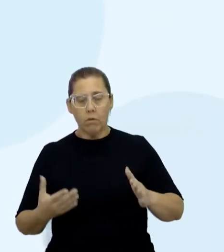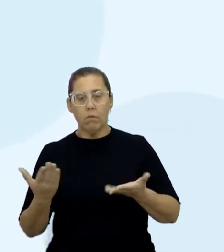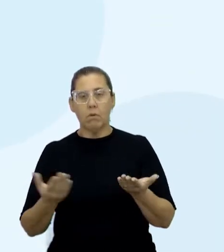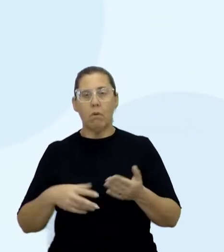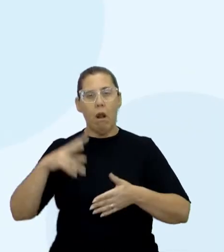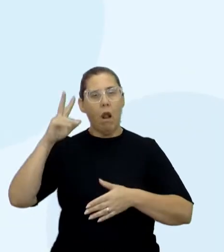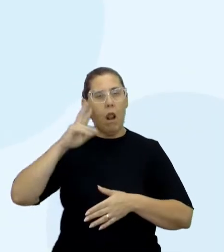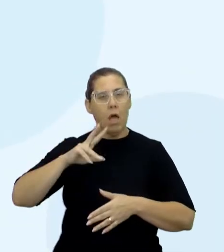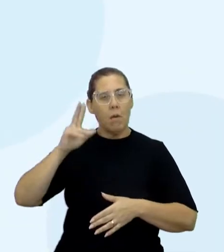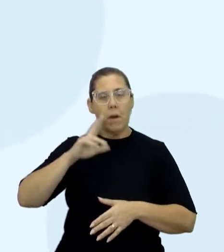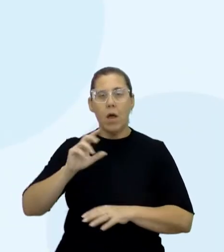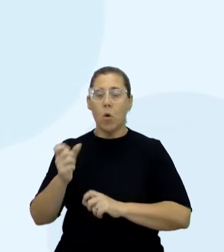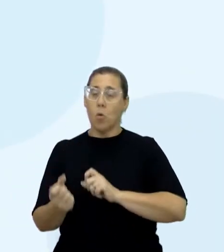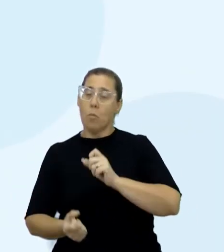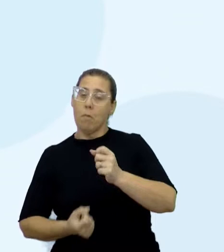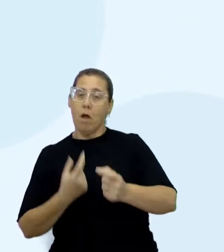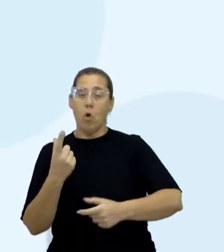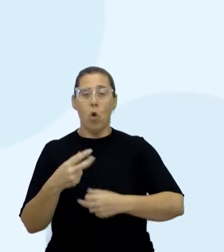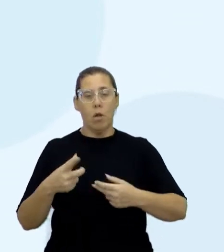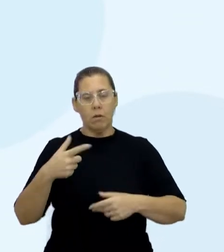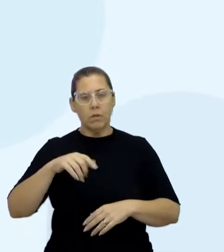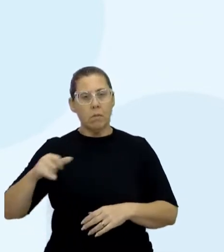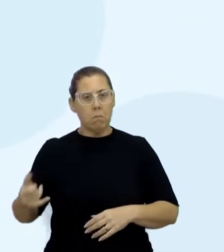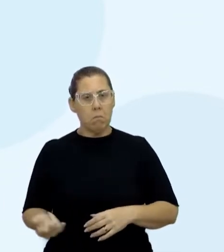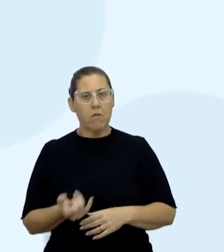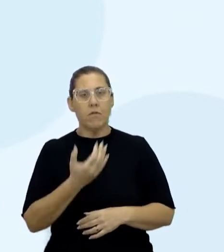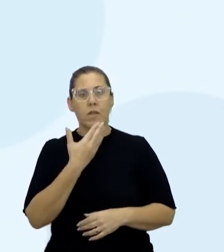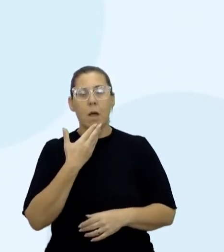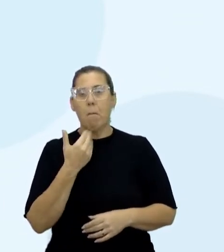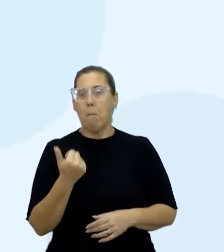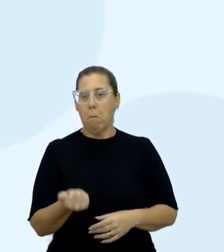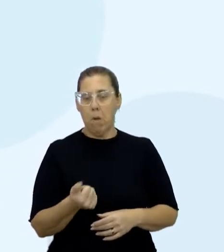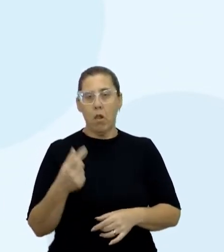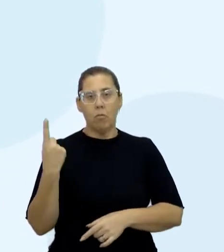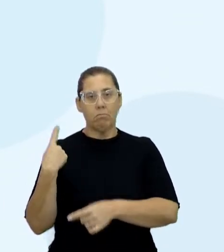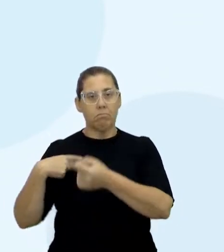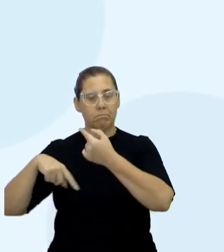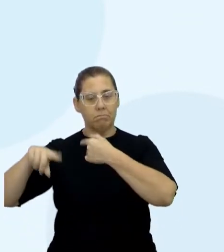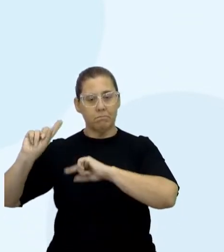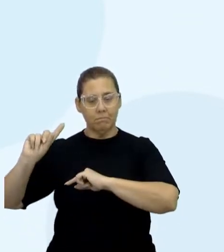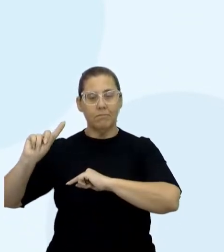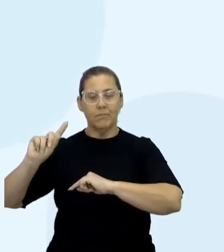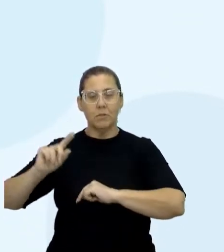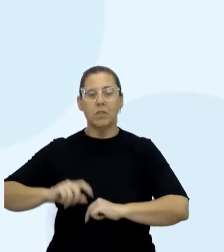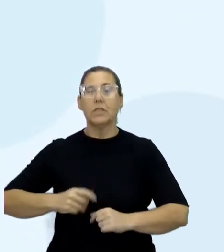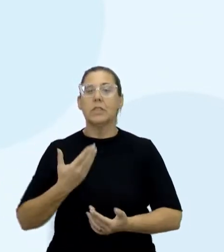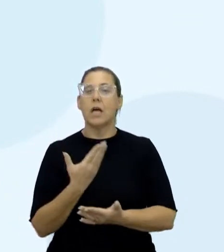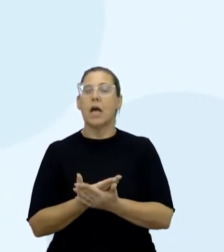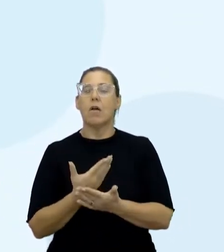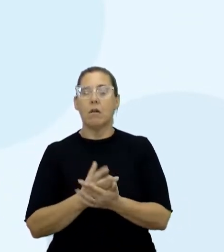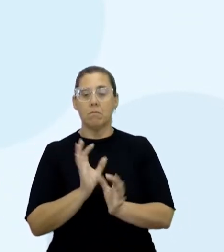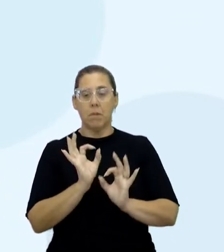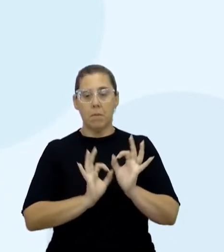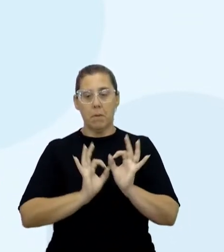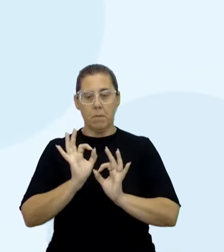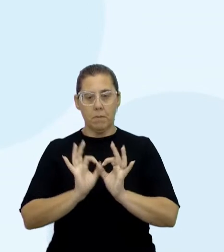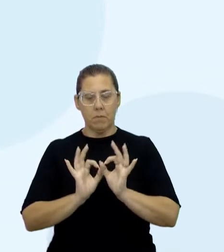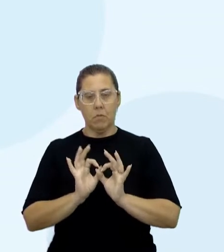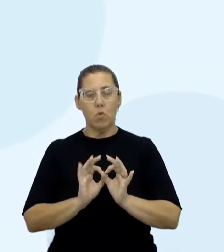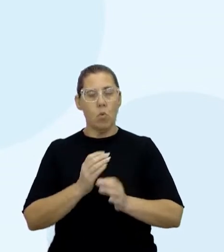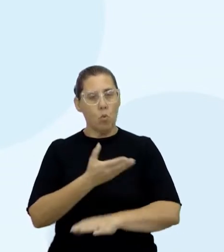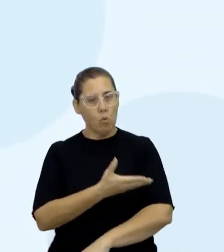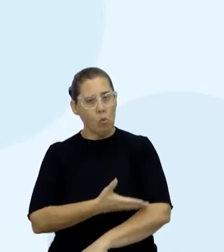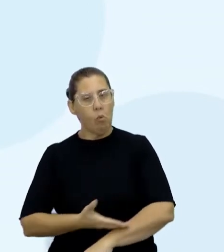alguns lembretes, né? Sempre lembrar aí para você aproveitar melhor aqui e se desenvolver aí nas nossas aulas, elabora uma